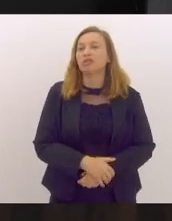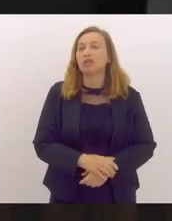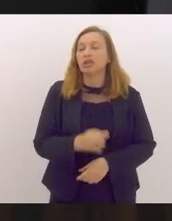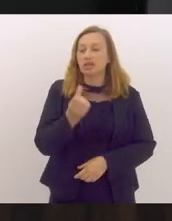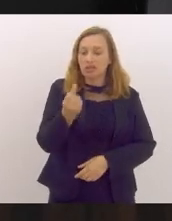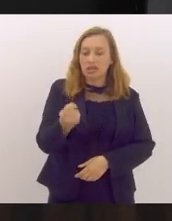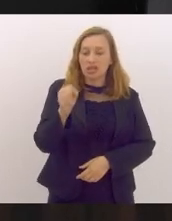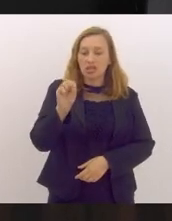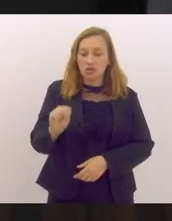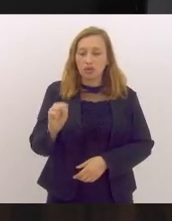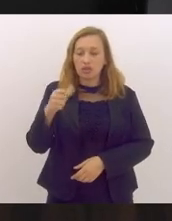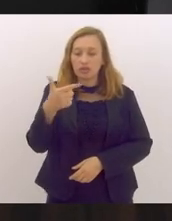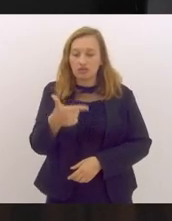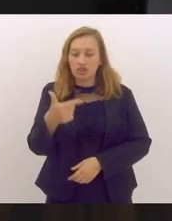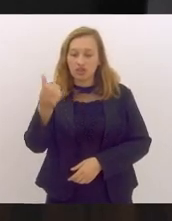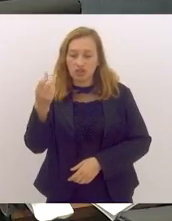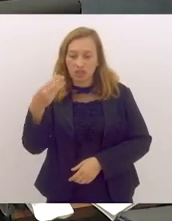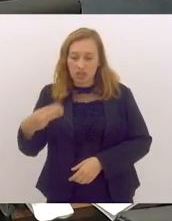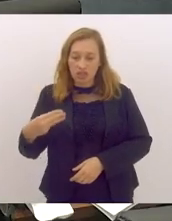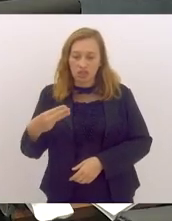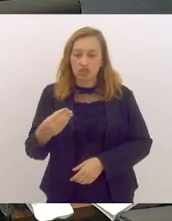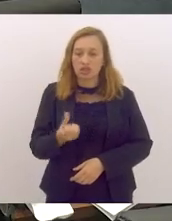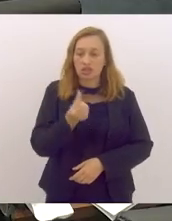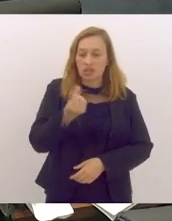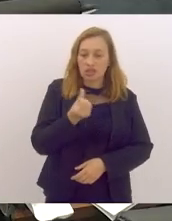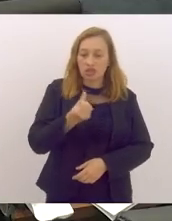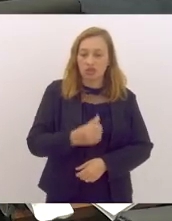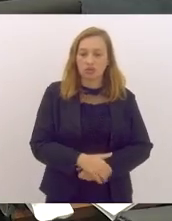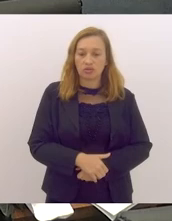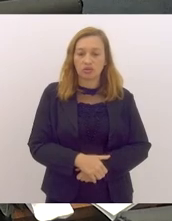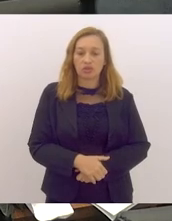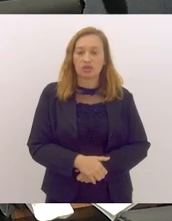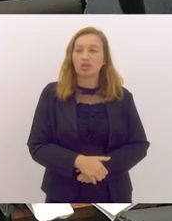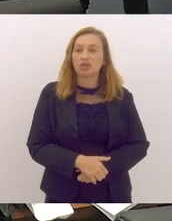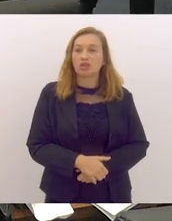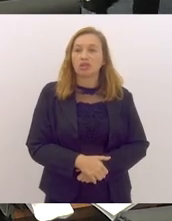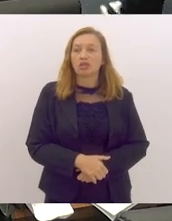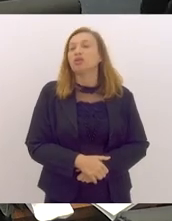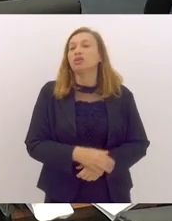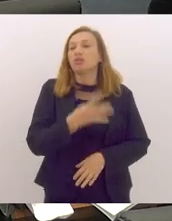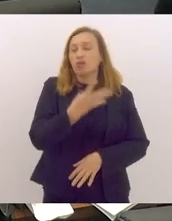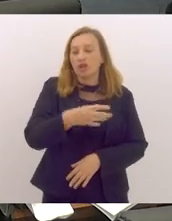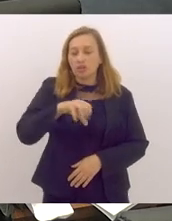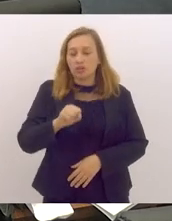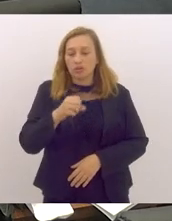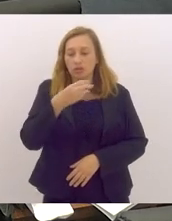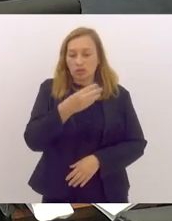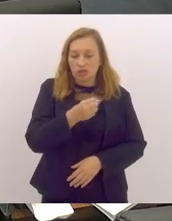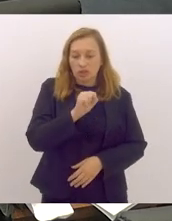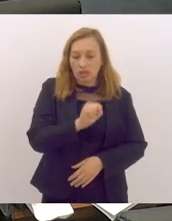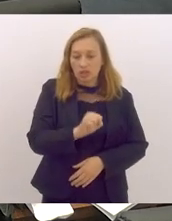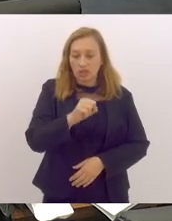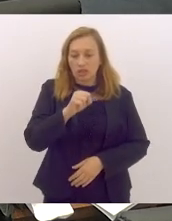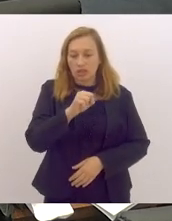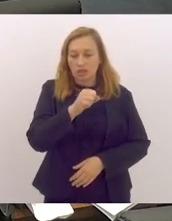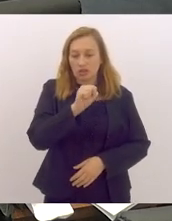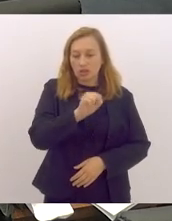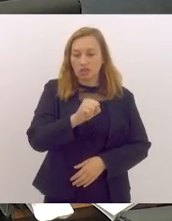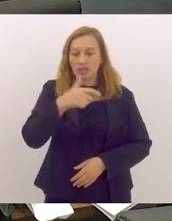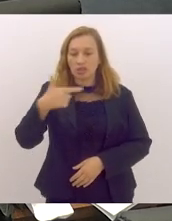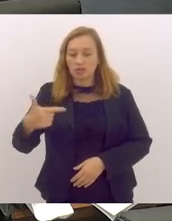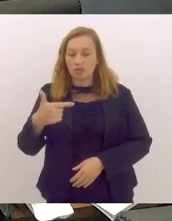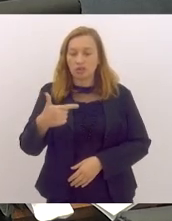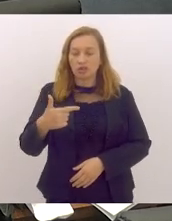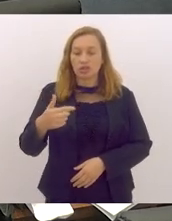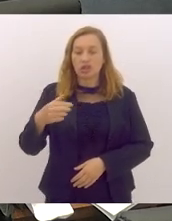6, 8 e 23. Sexto da pauta. Veto parcial aposto ao projeto de lei 4182-A de 21, de autoria do